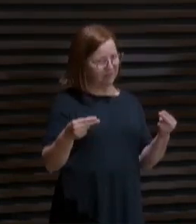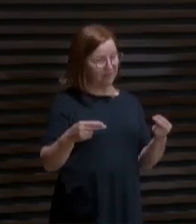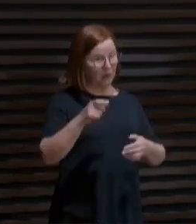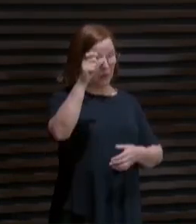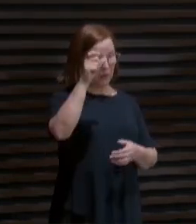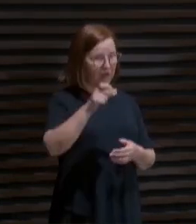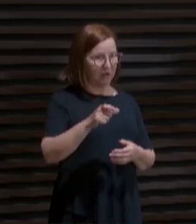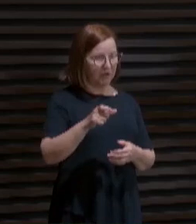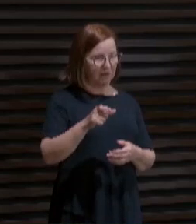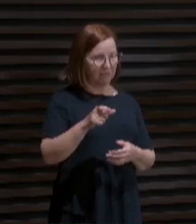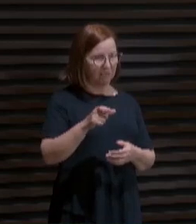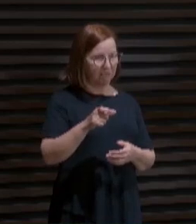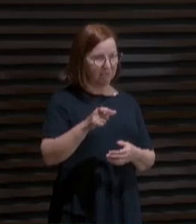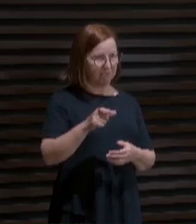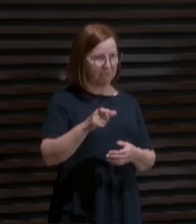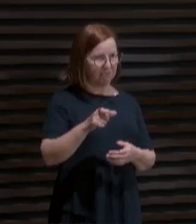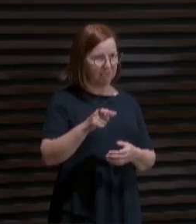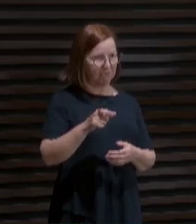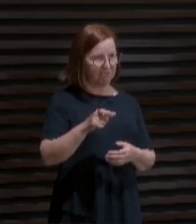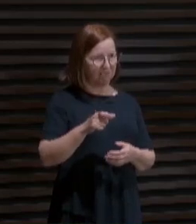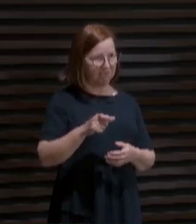de ânimo dobre,